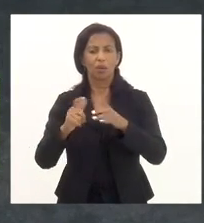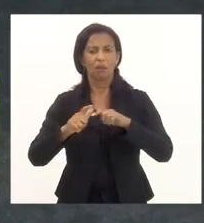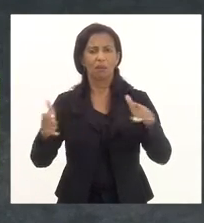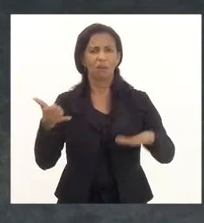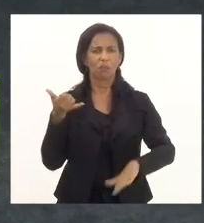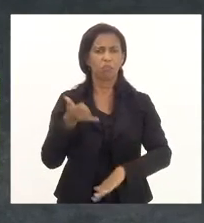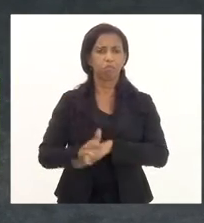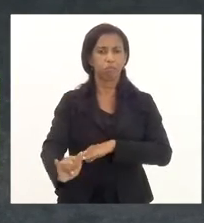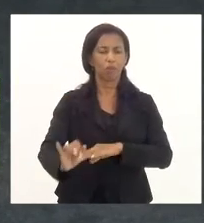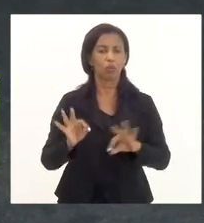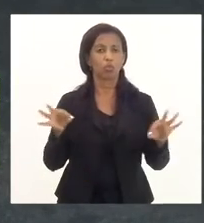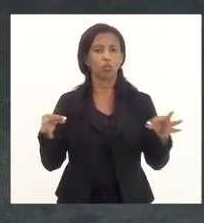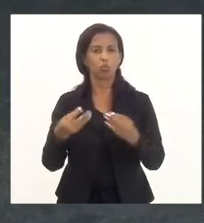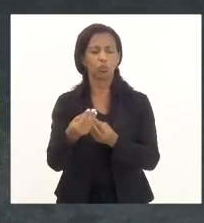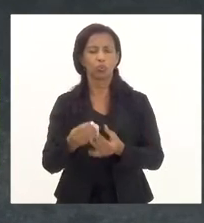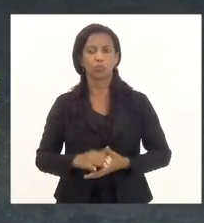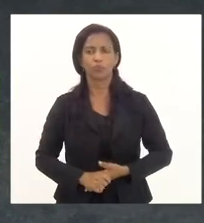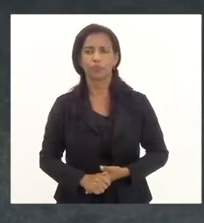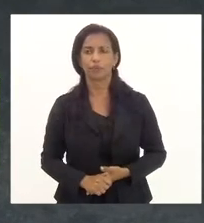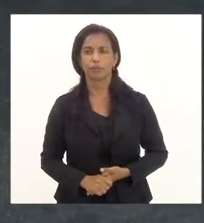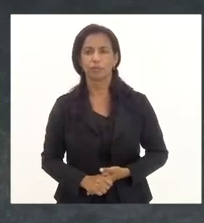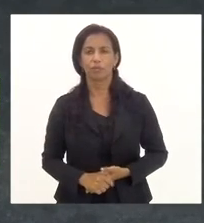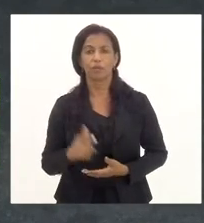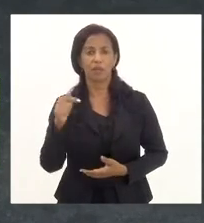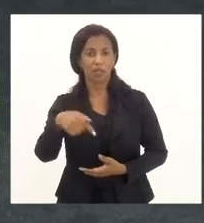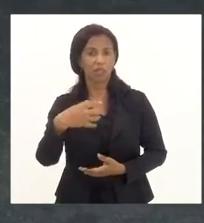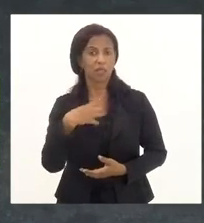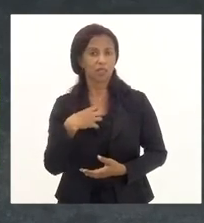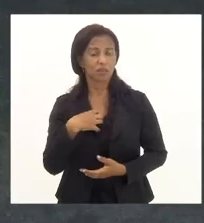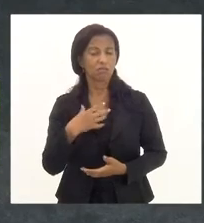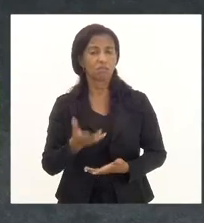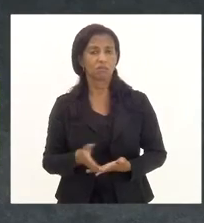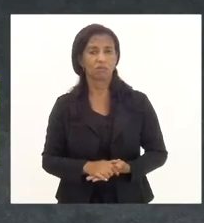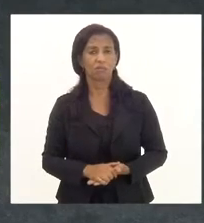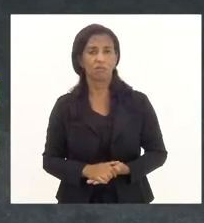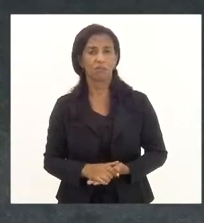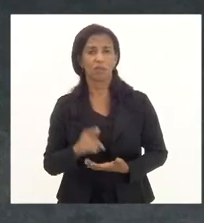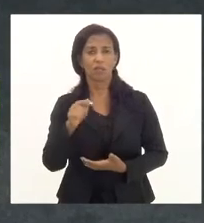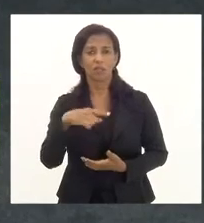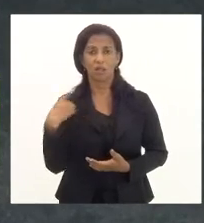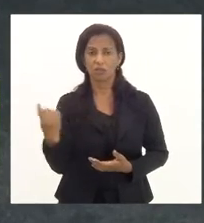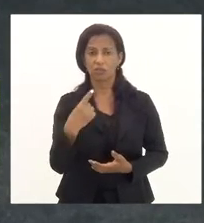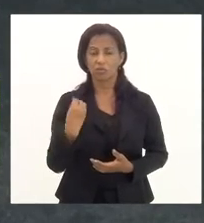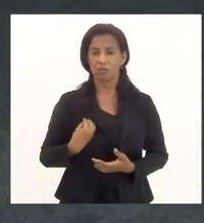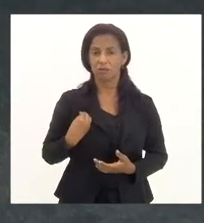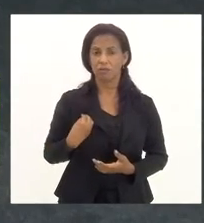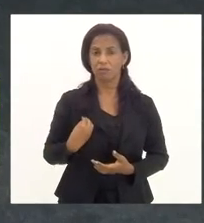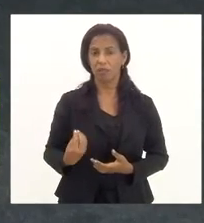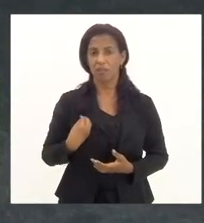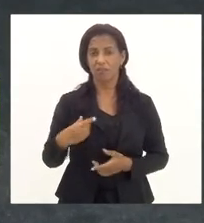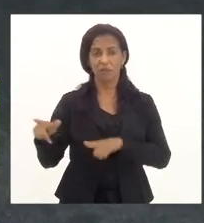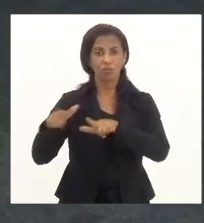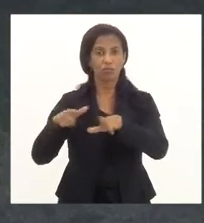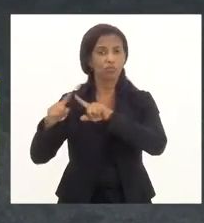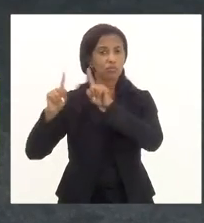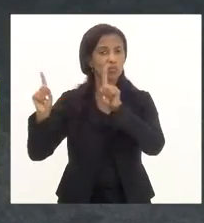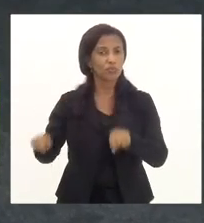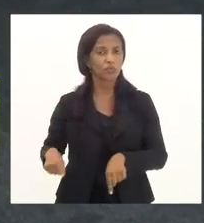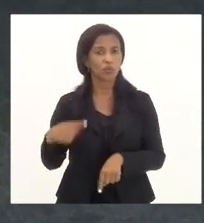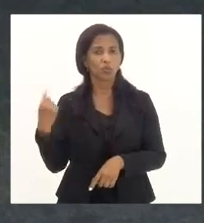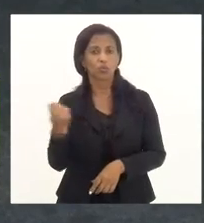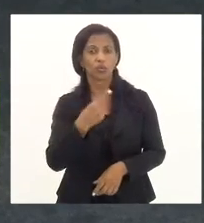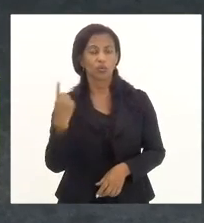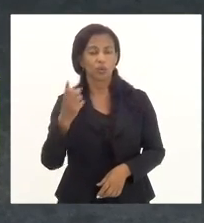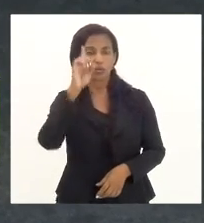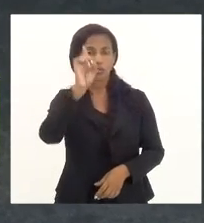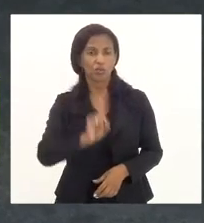grande farsa tudo isso é uma grande faça e nesse sentido está as nossas vidas que a vida dos Servidores Públicos